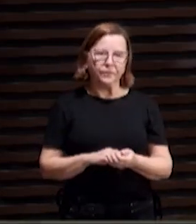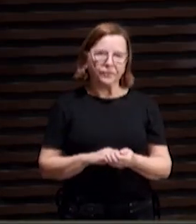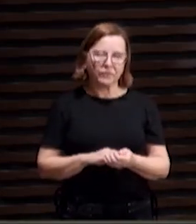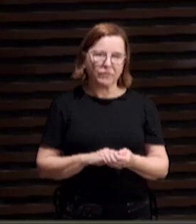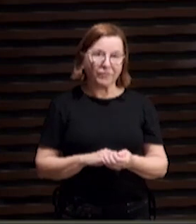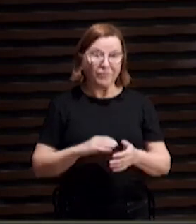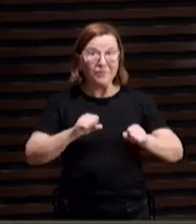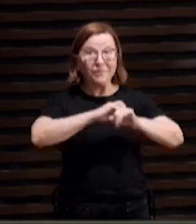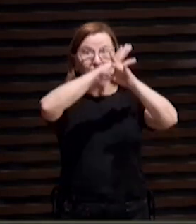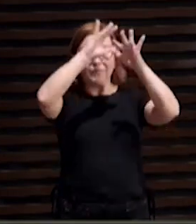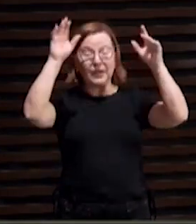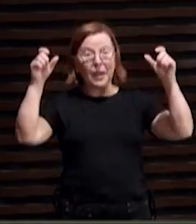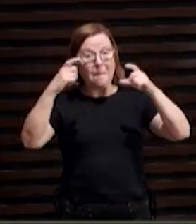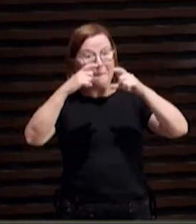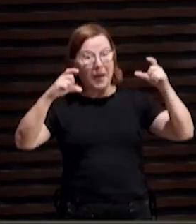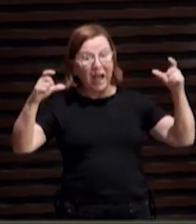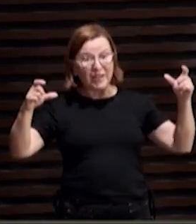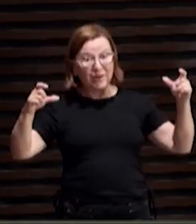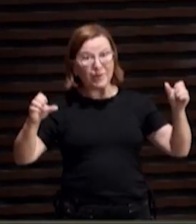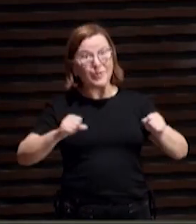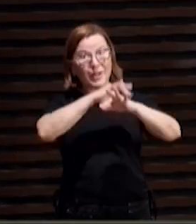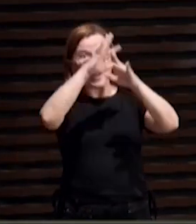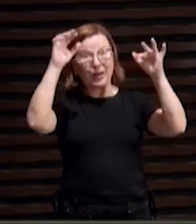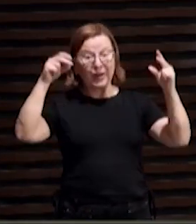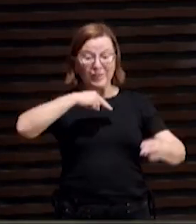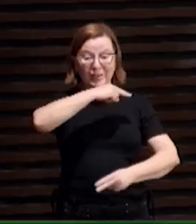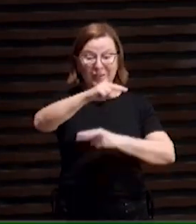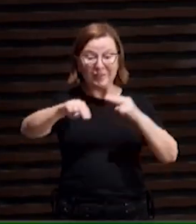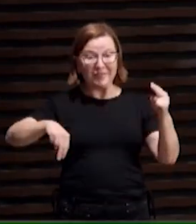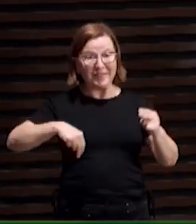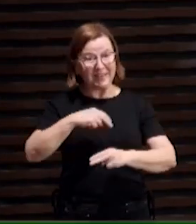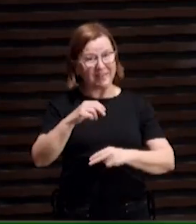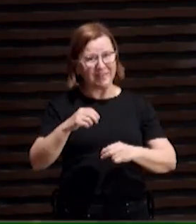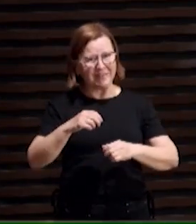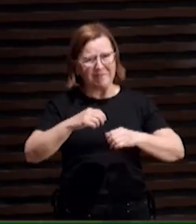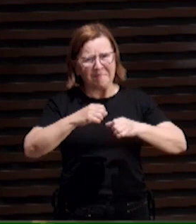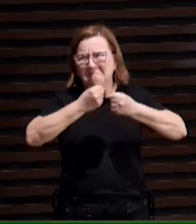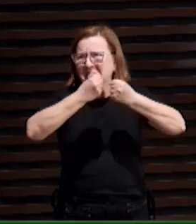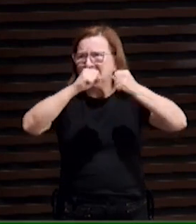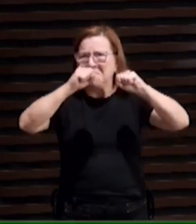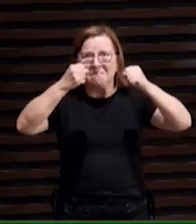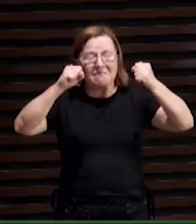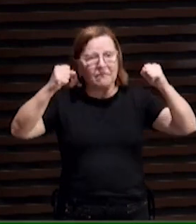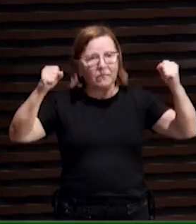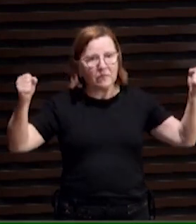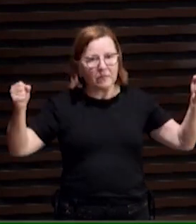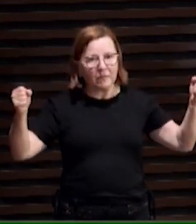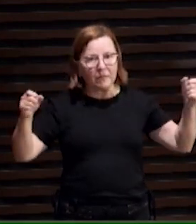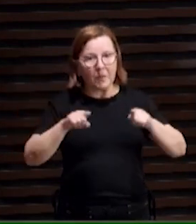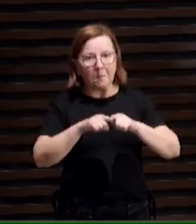cuja glória é maior do que a glória do universo, que é espantosamente grande, estava